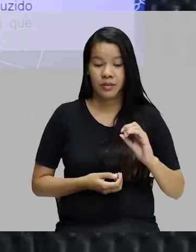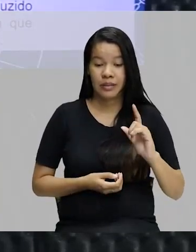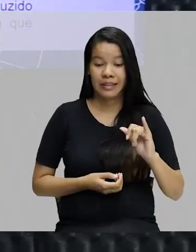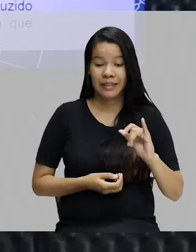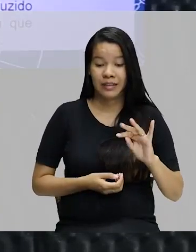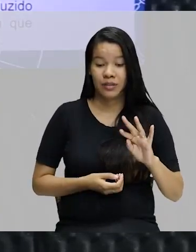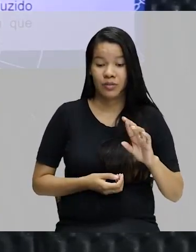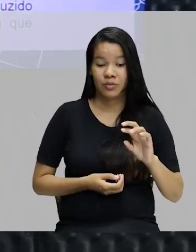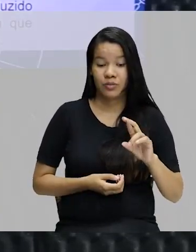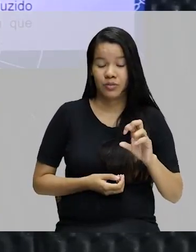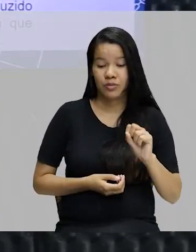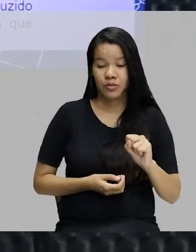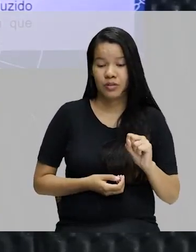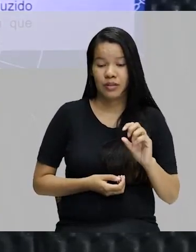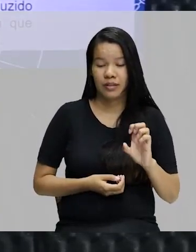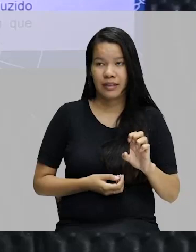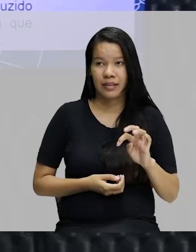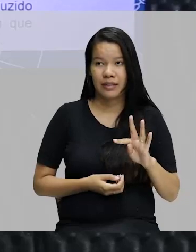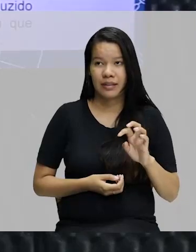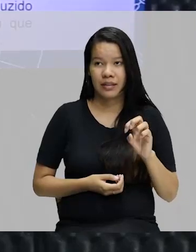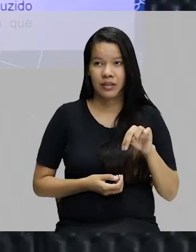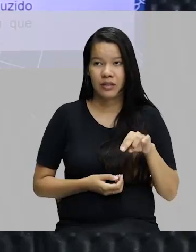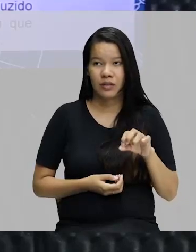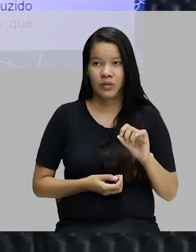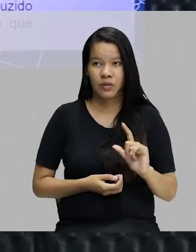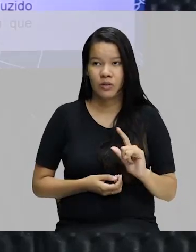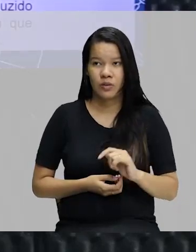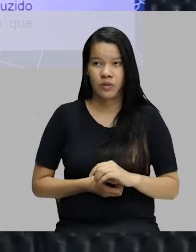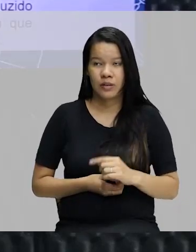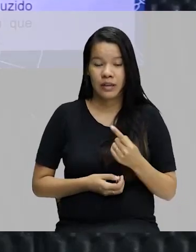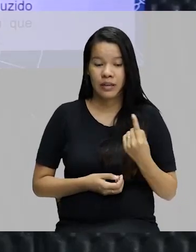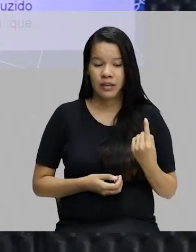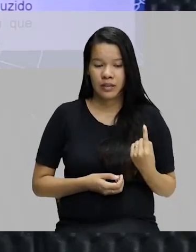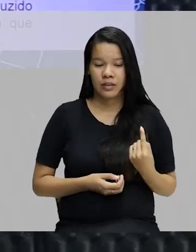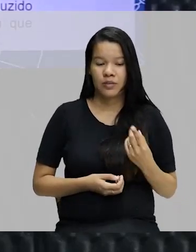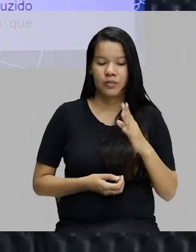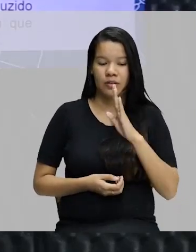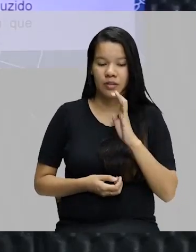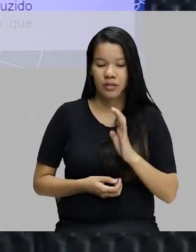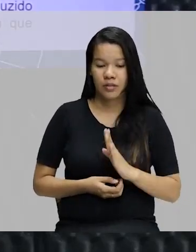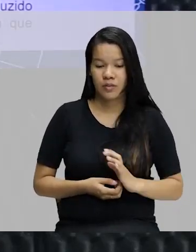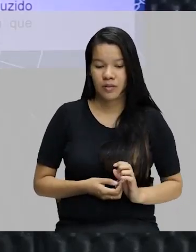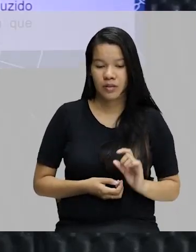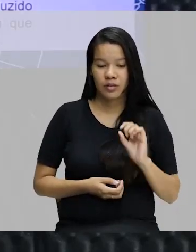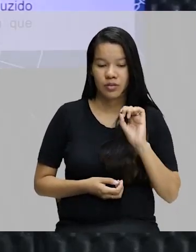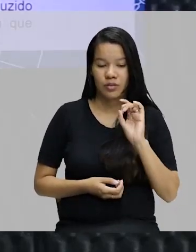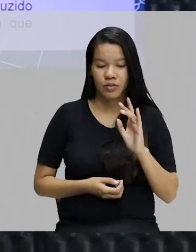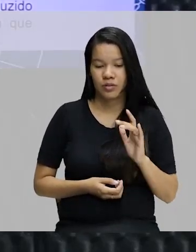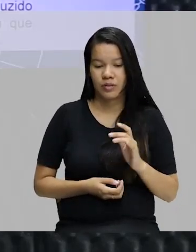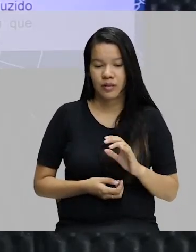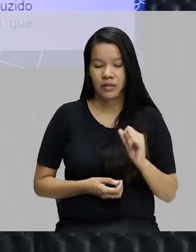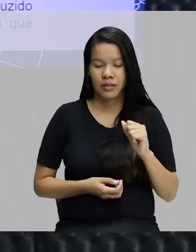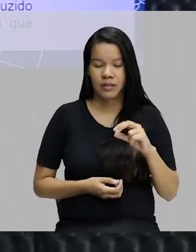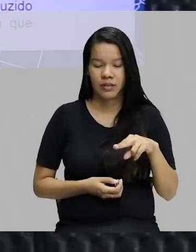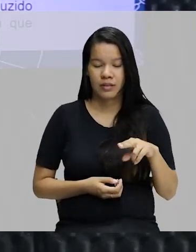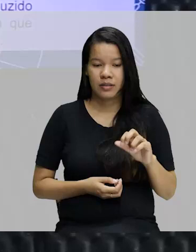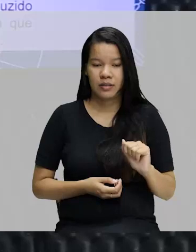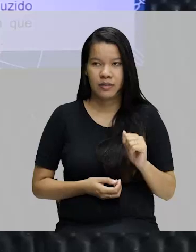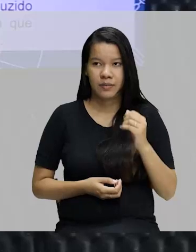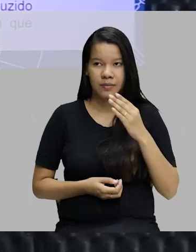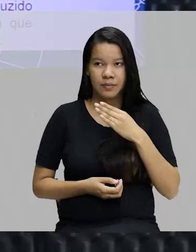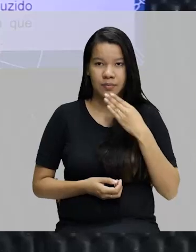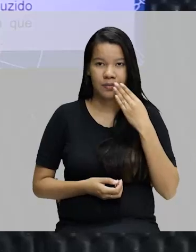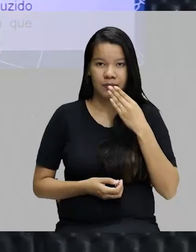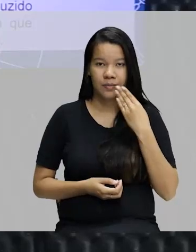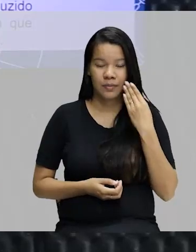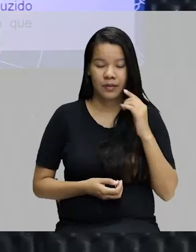no Brasil ele é produzido somente pela fermentação da cana-de-açúcar. Em outros países,